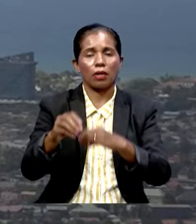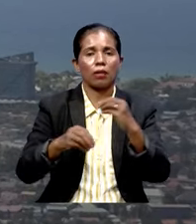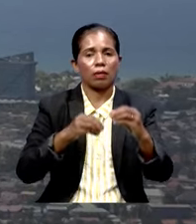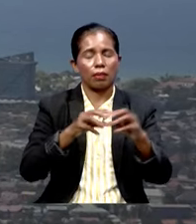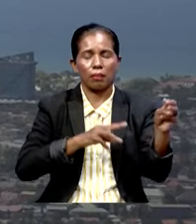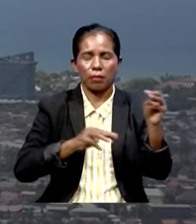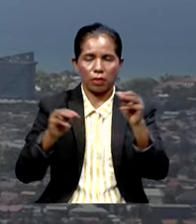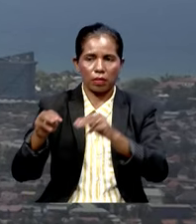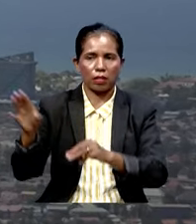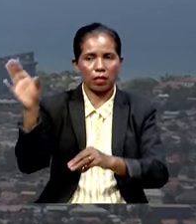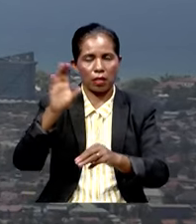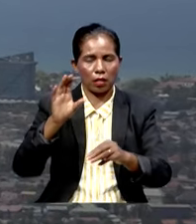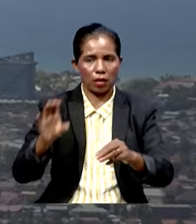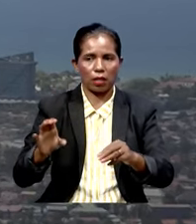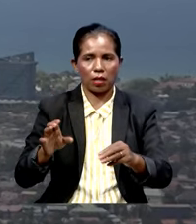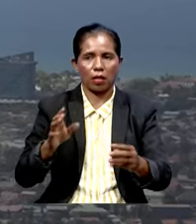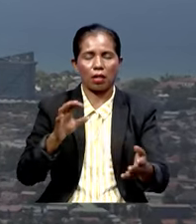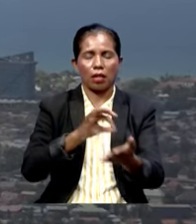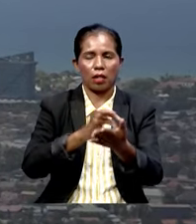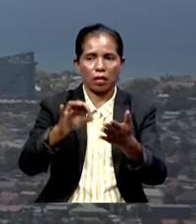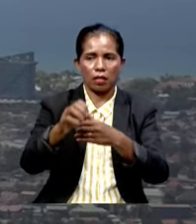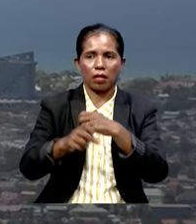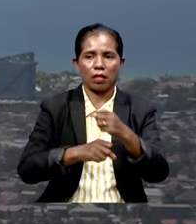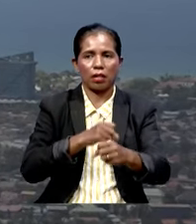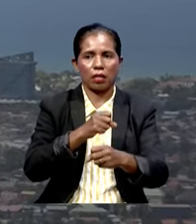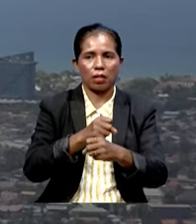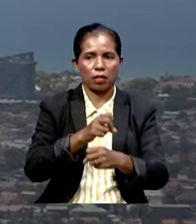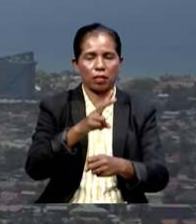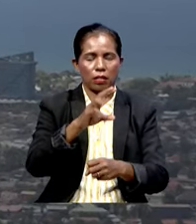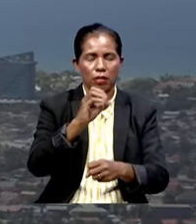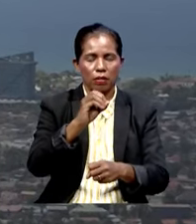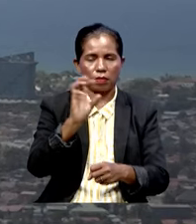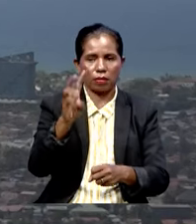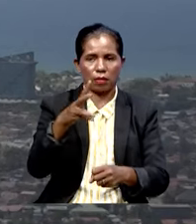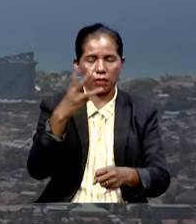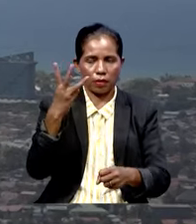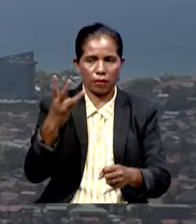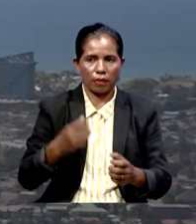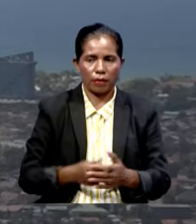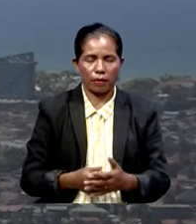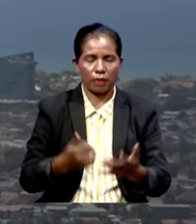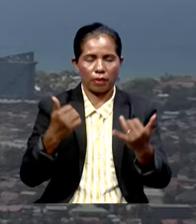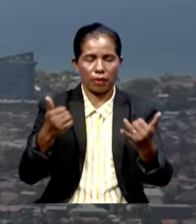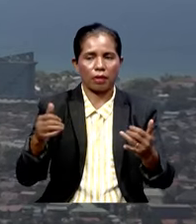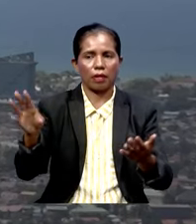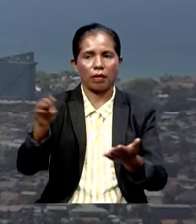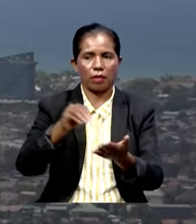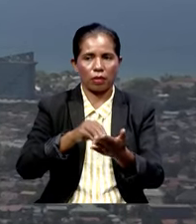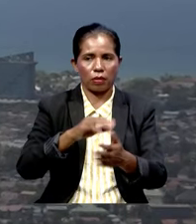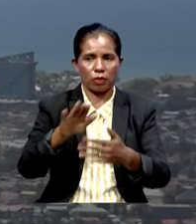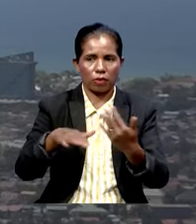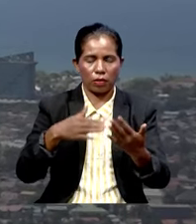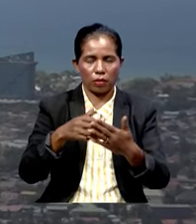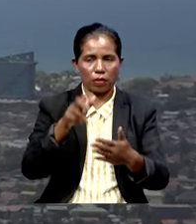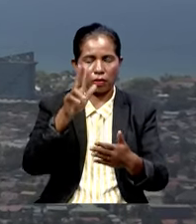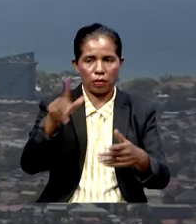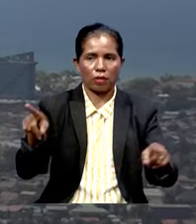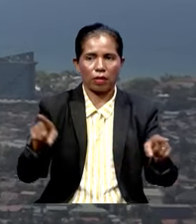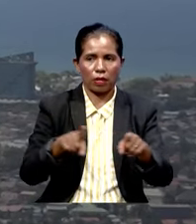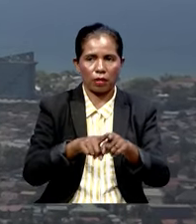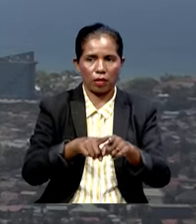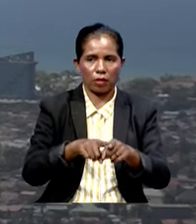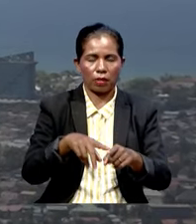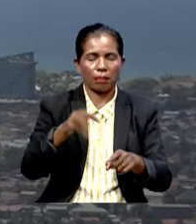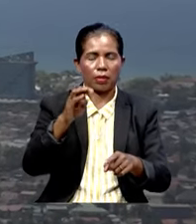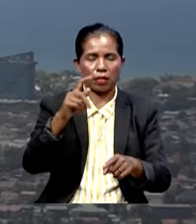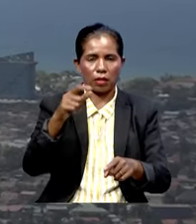mudança climática nebe asina iha tinan rihun rua sanolu resinen. Ida ne kobre asunto tolu hanesan,